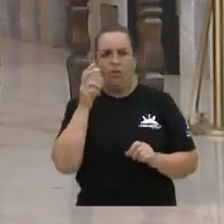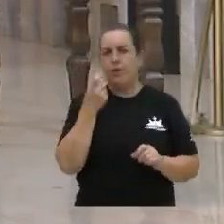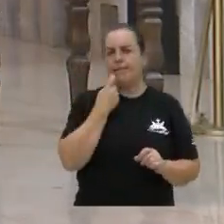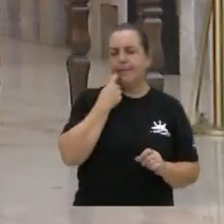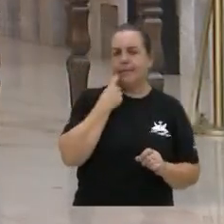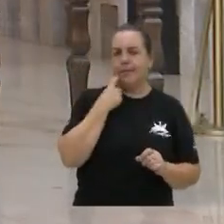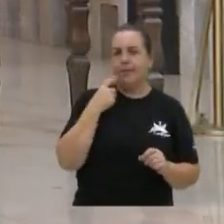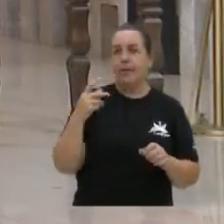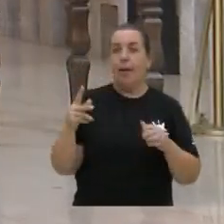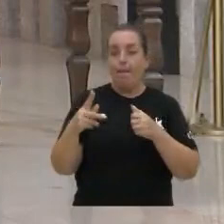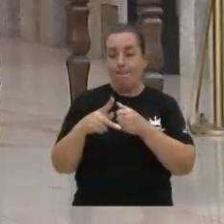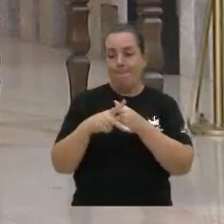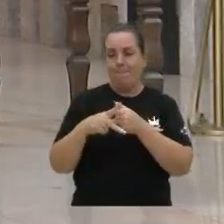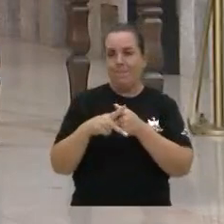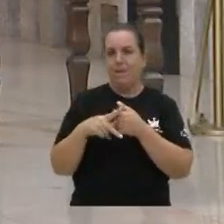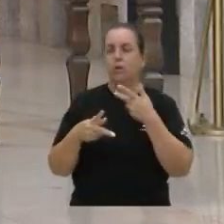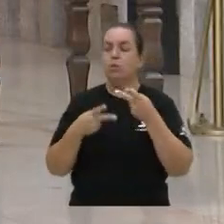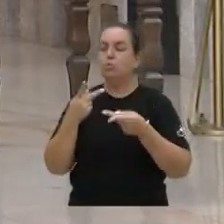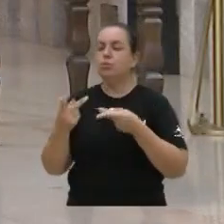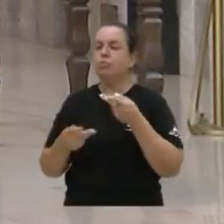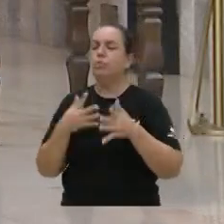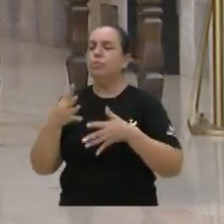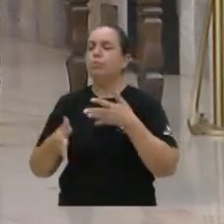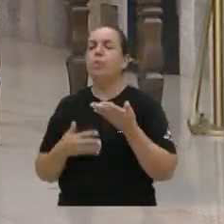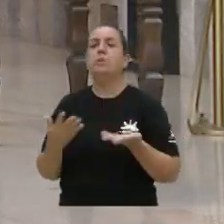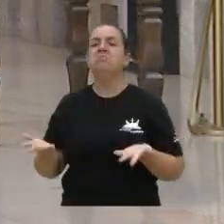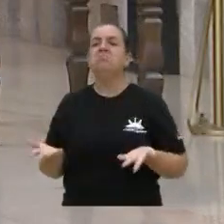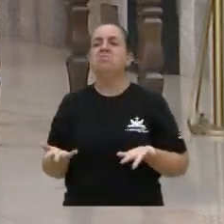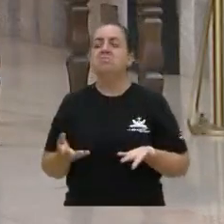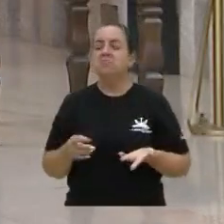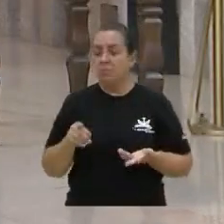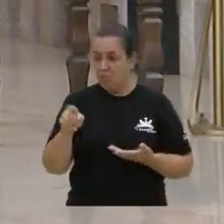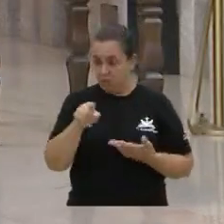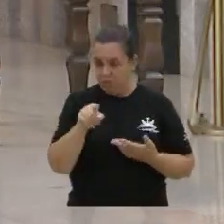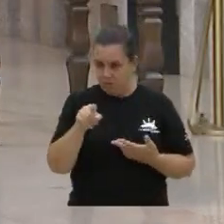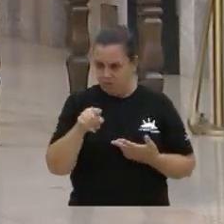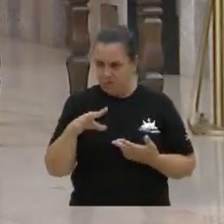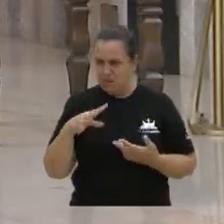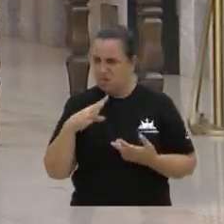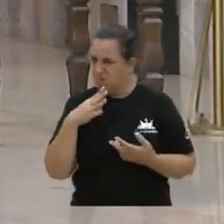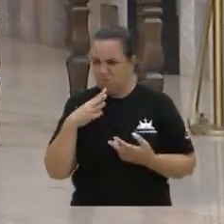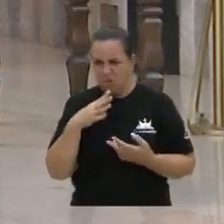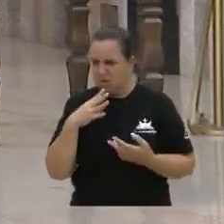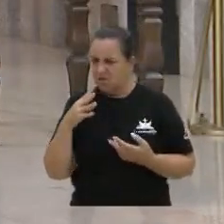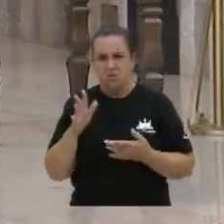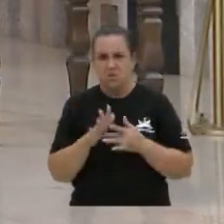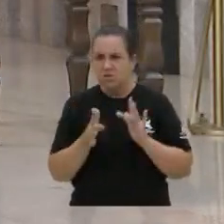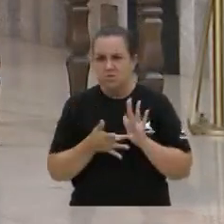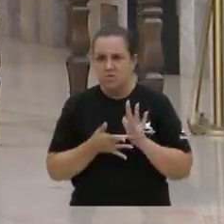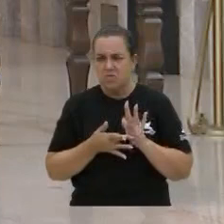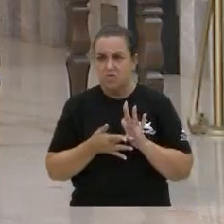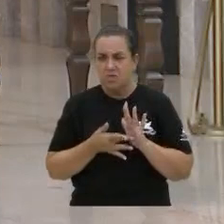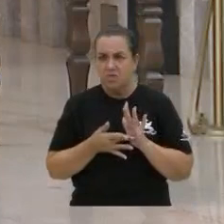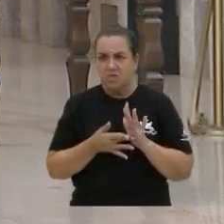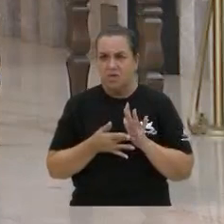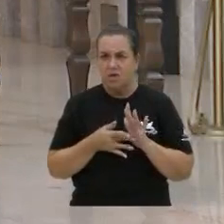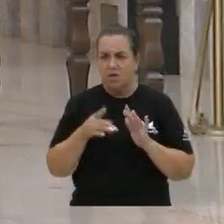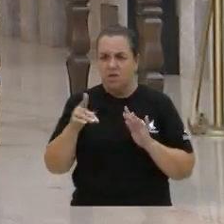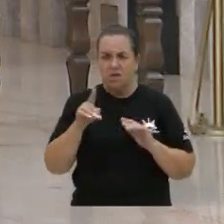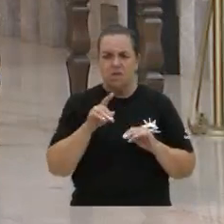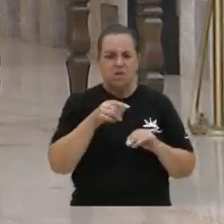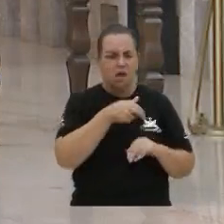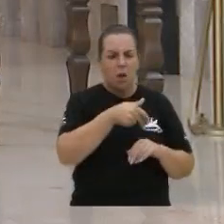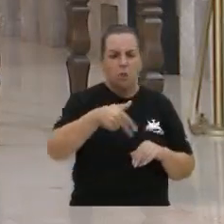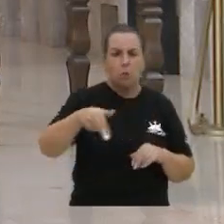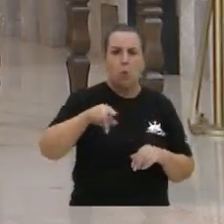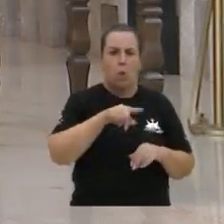Pedro, de uma forma muito didática, diz: vocês não conhecem Jesus, que andou pela Judeia,